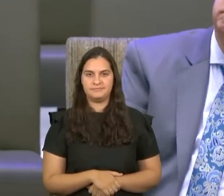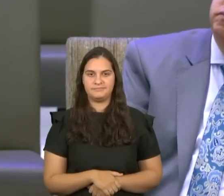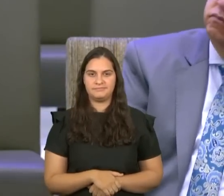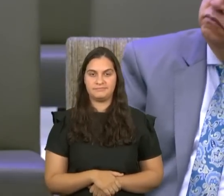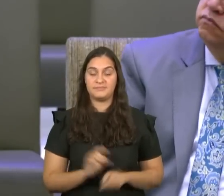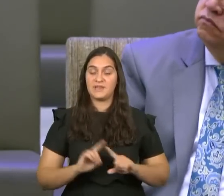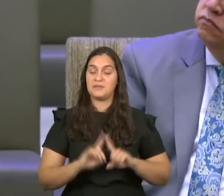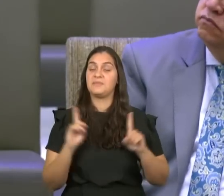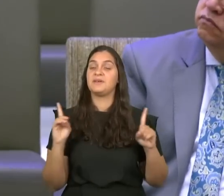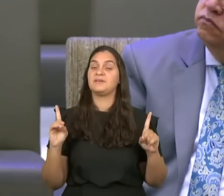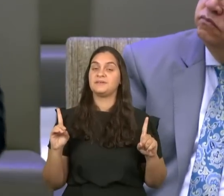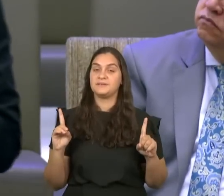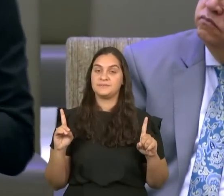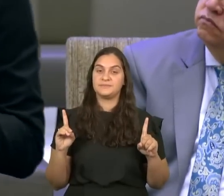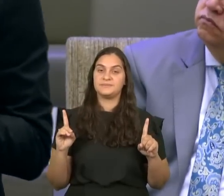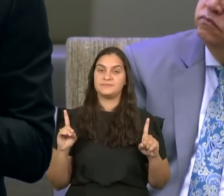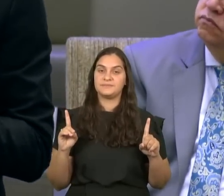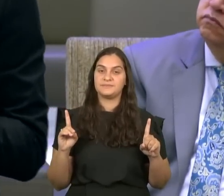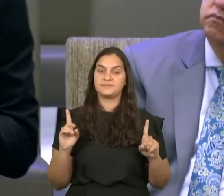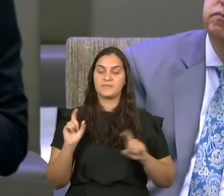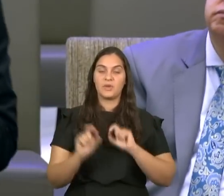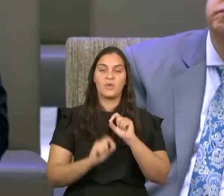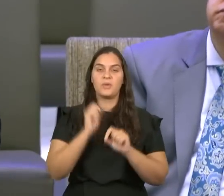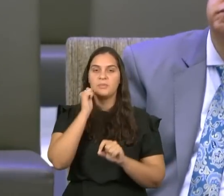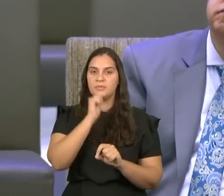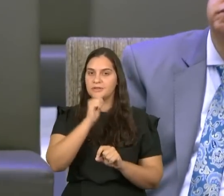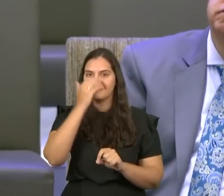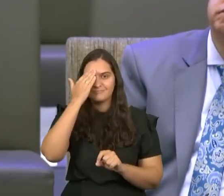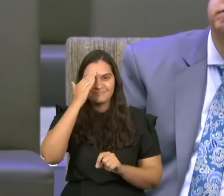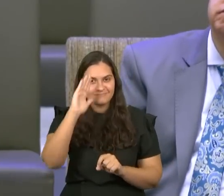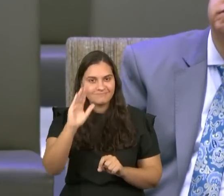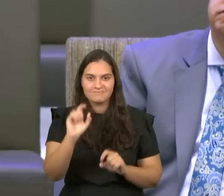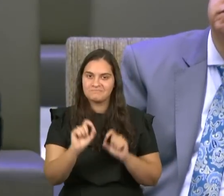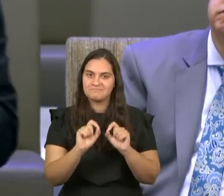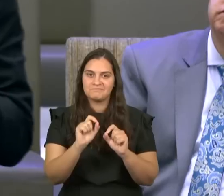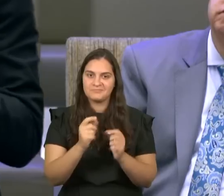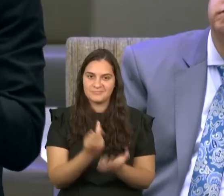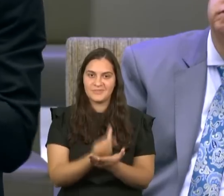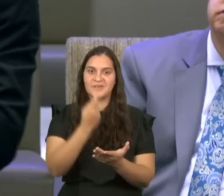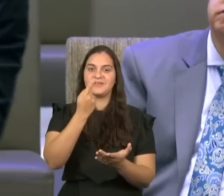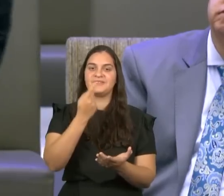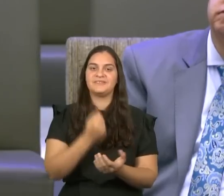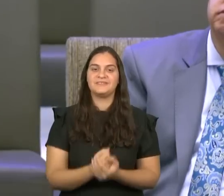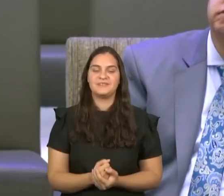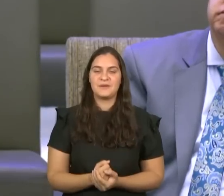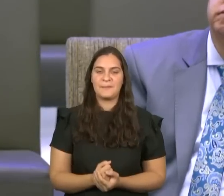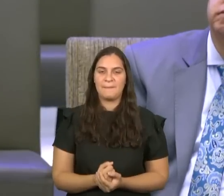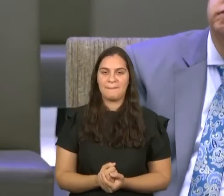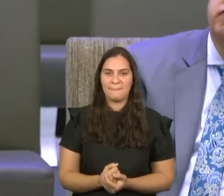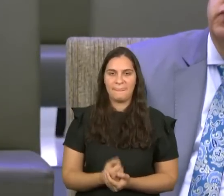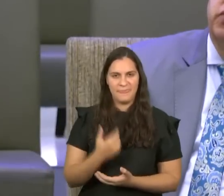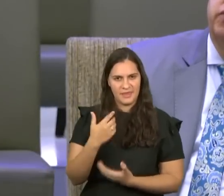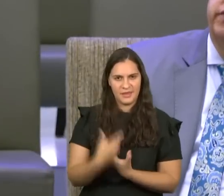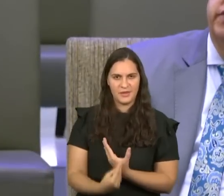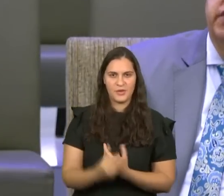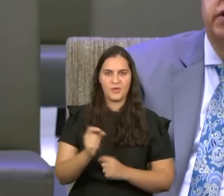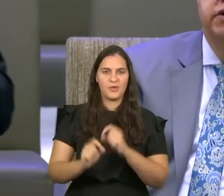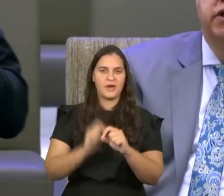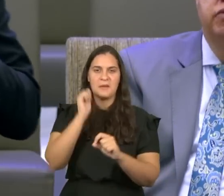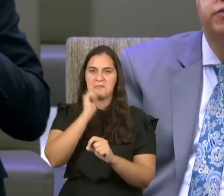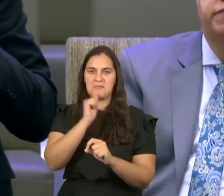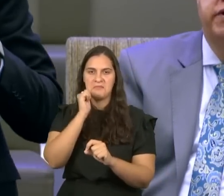mas o que ela não esperava aconteceu você pode dizer isso o que ela não esperava